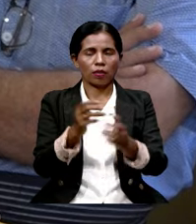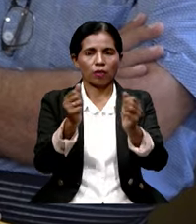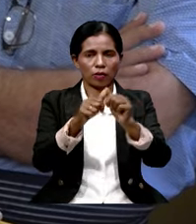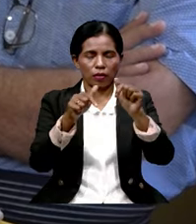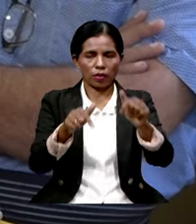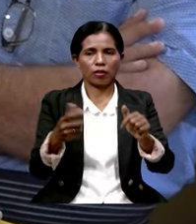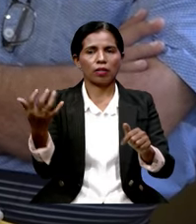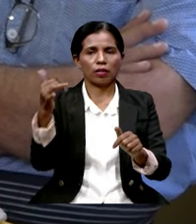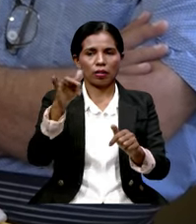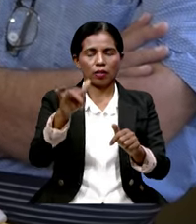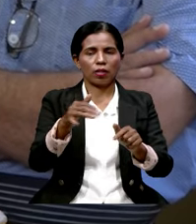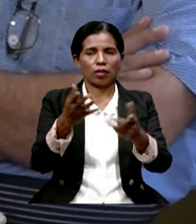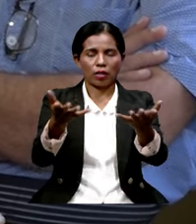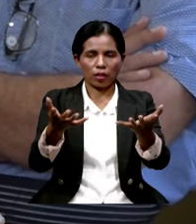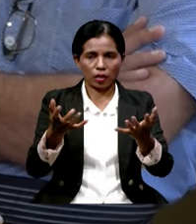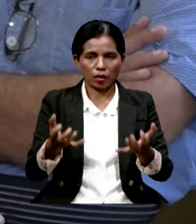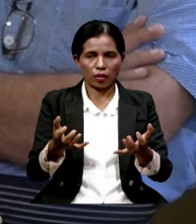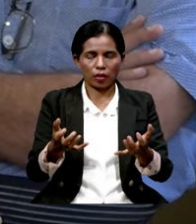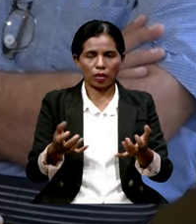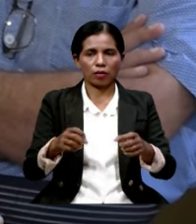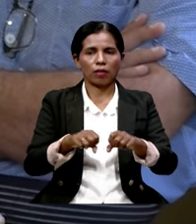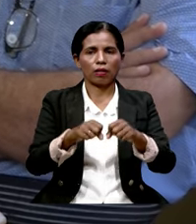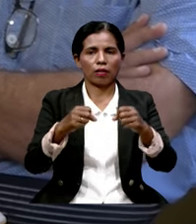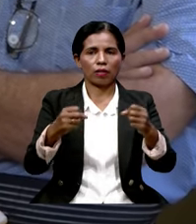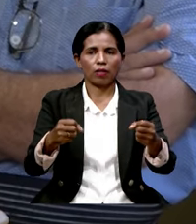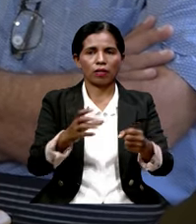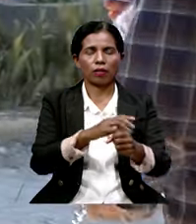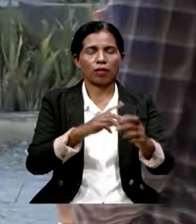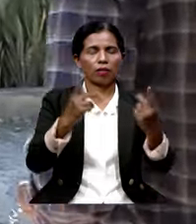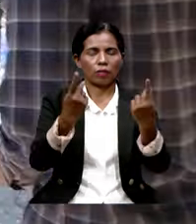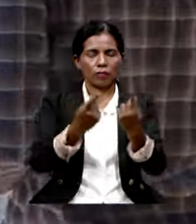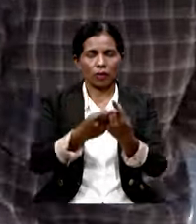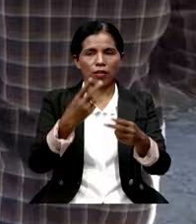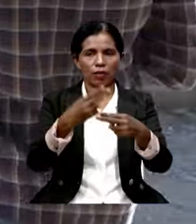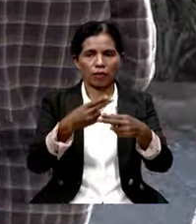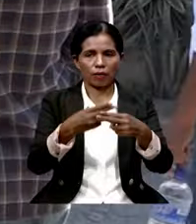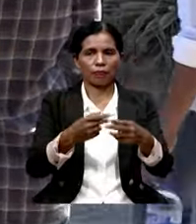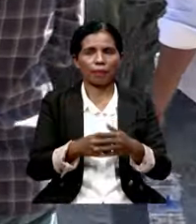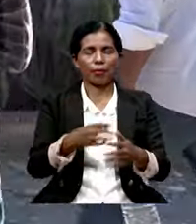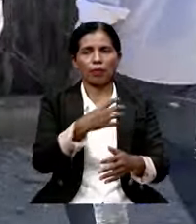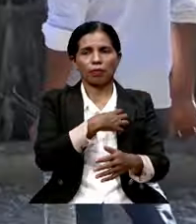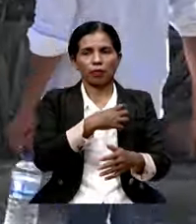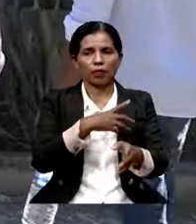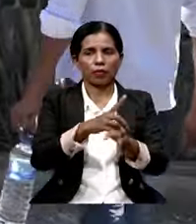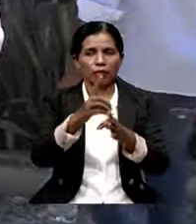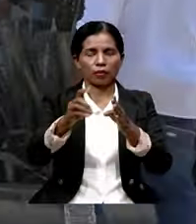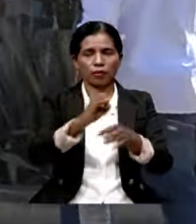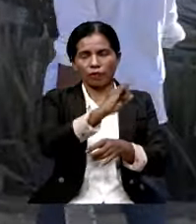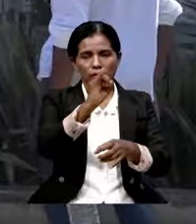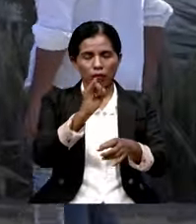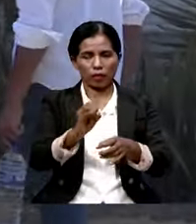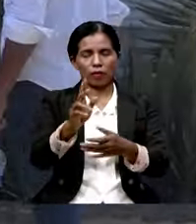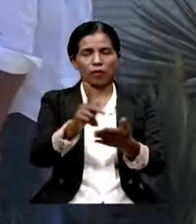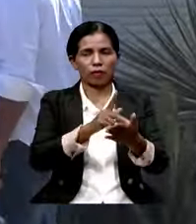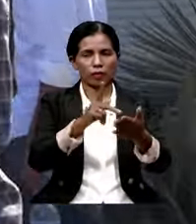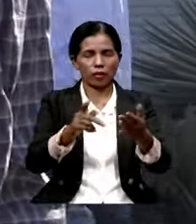mak sira hakarak estraga imeja compañía. Antes, a Polícia Departamento de Investigação Criminal Nacional halou